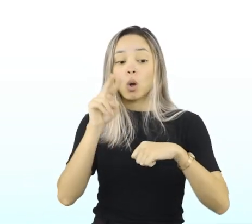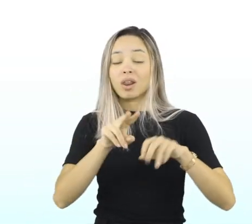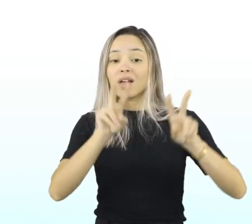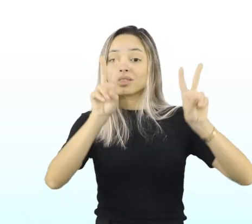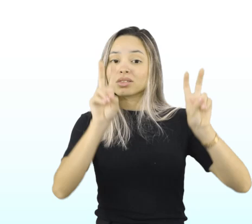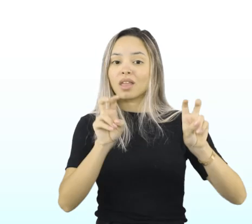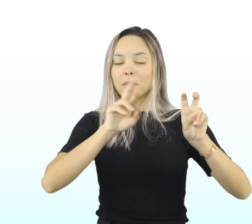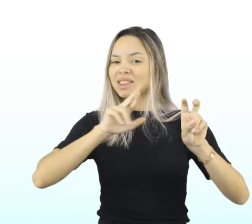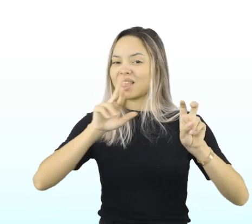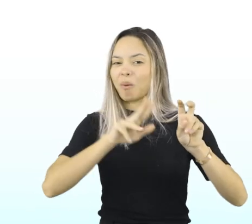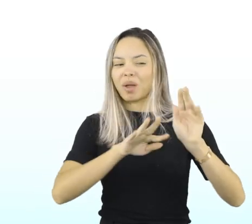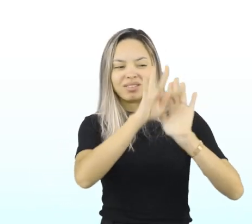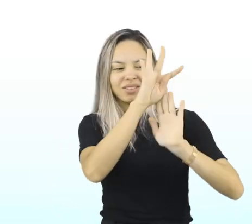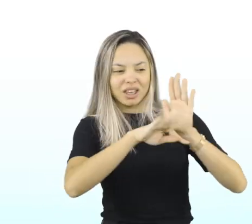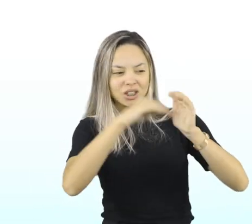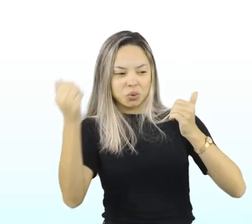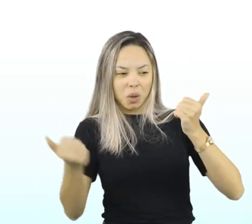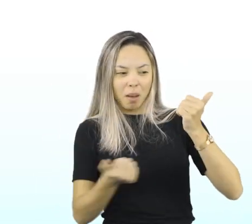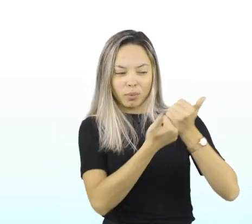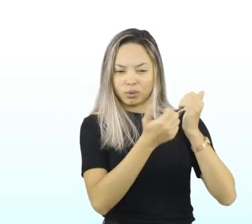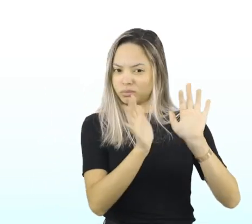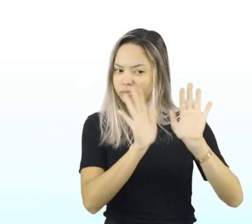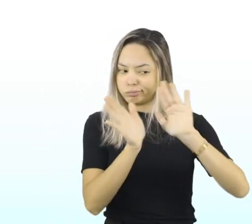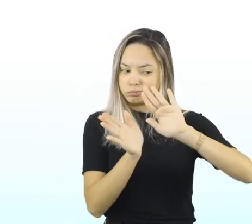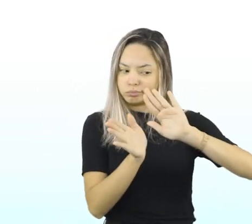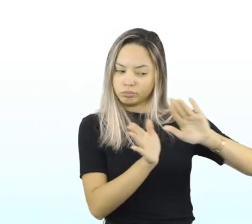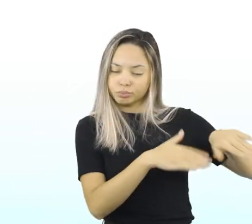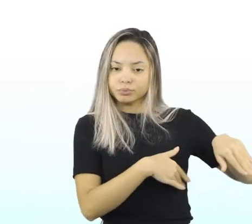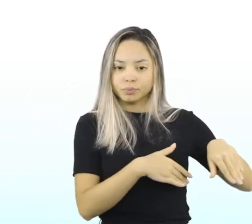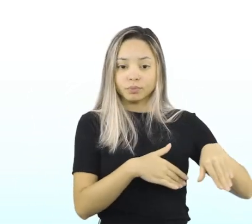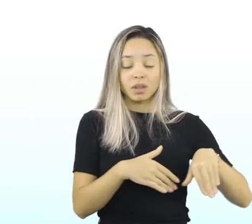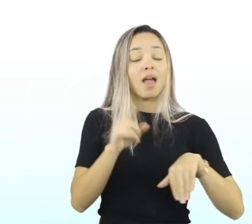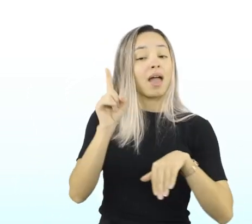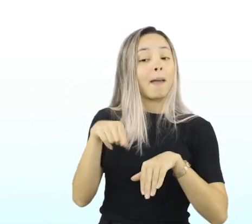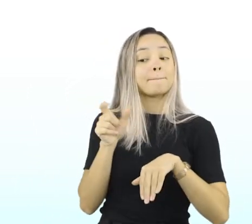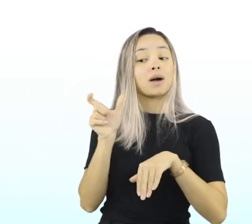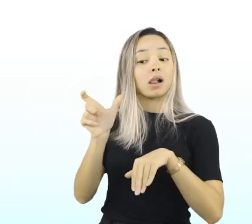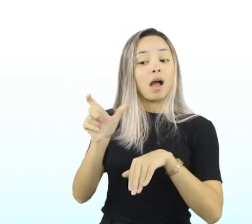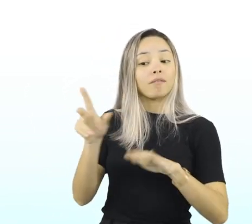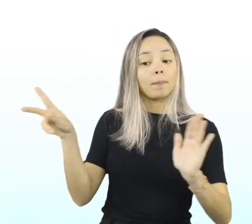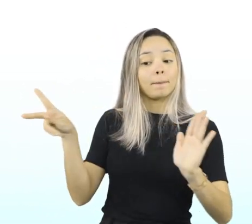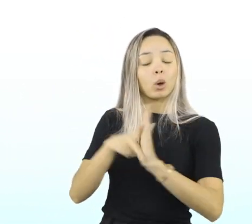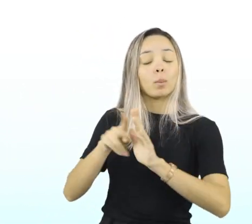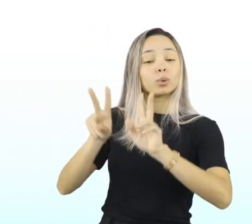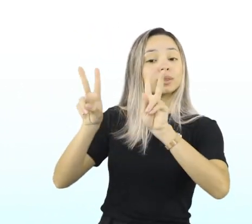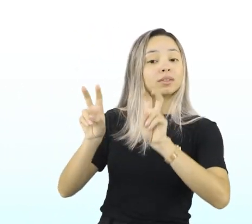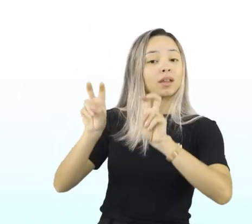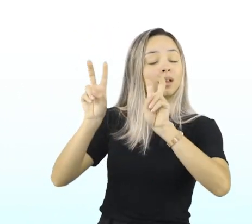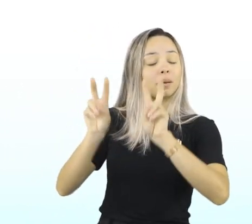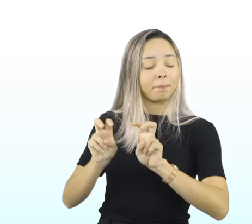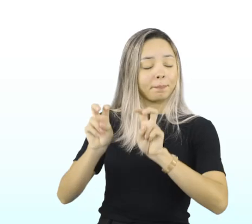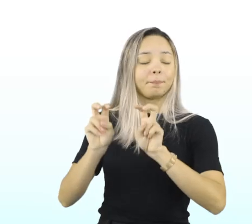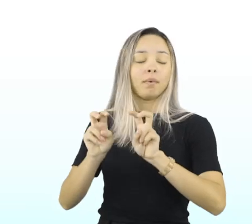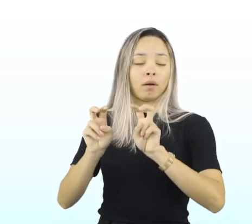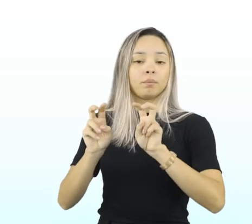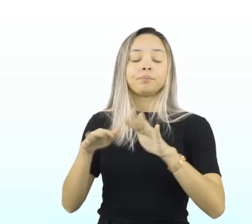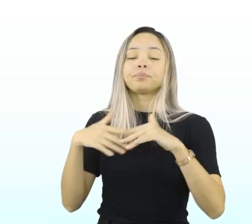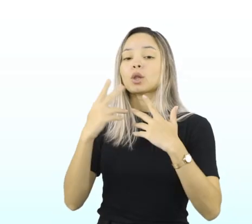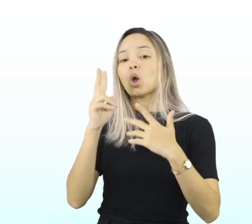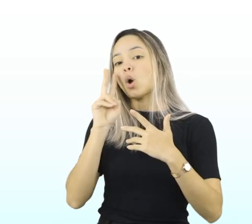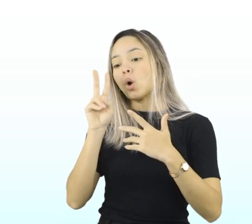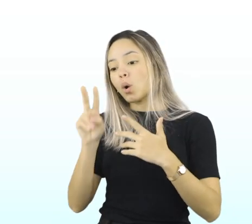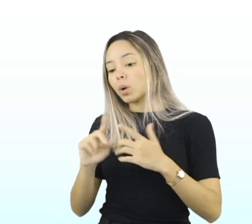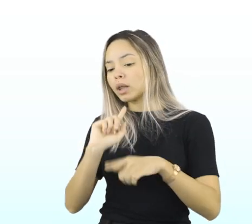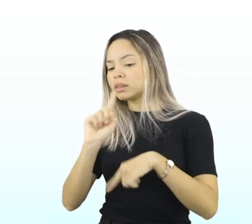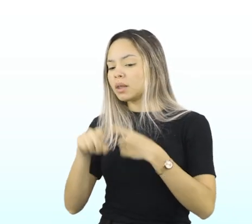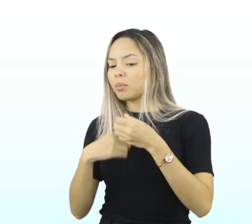tema. Não é para o texto de apoio. Você escreve olhando para o tema. Essas palavras do tema, ela tem que aparecer no teu texto, tá?